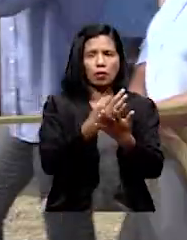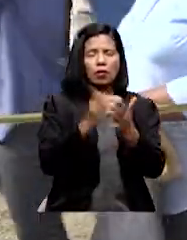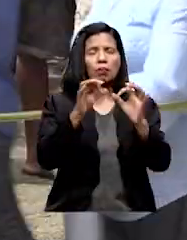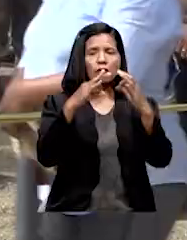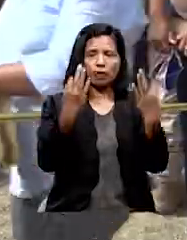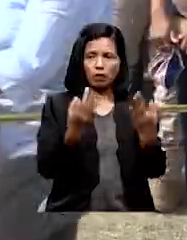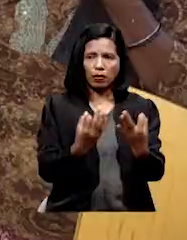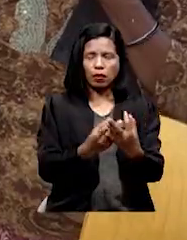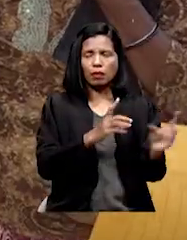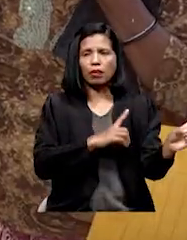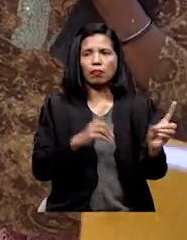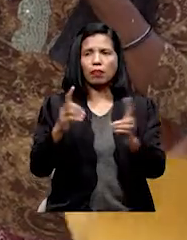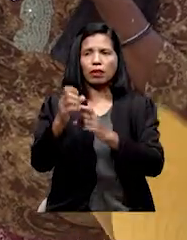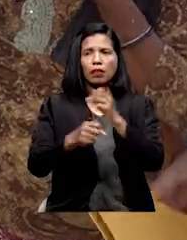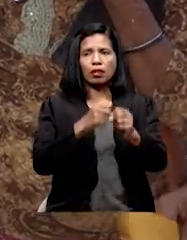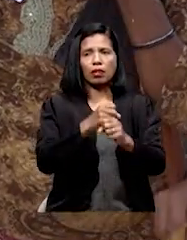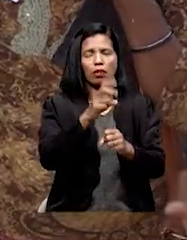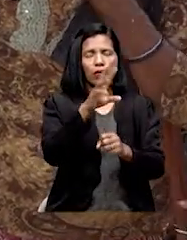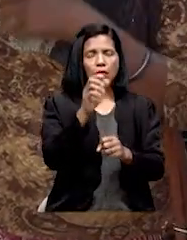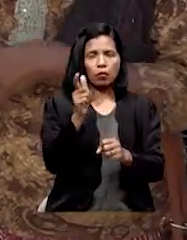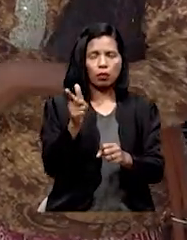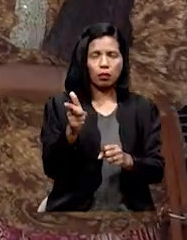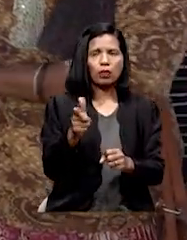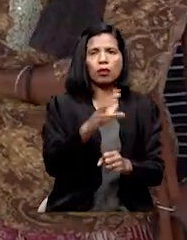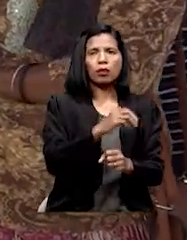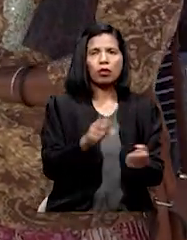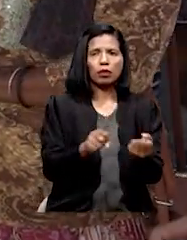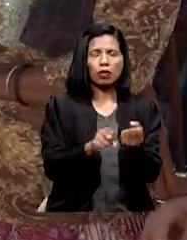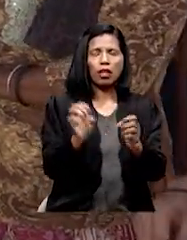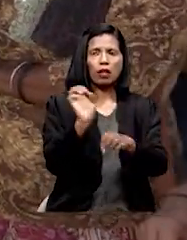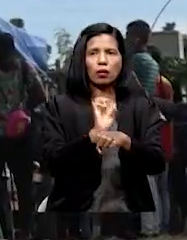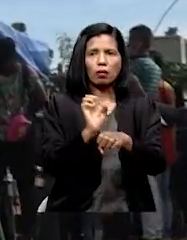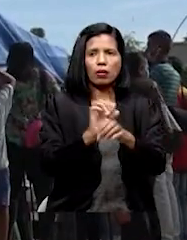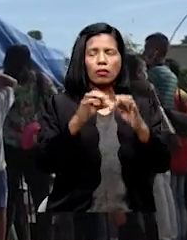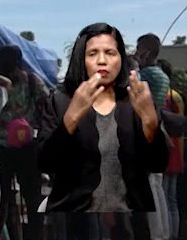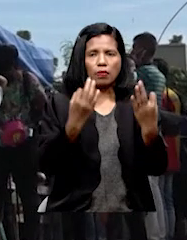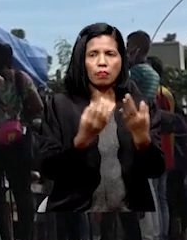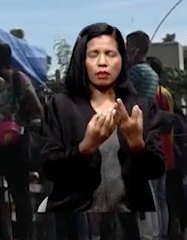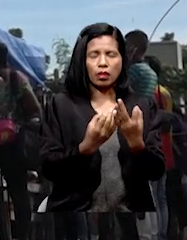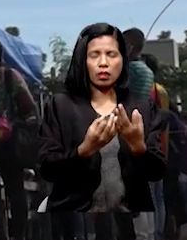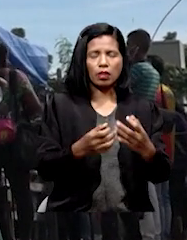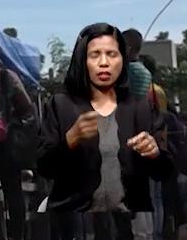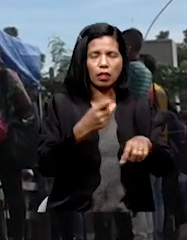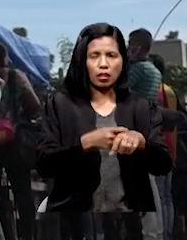né? Implementa e atinan Rihonroa Ruanulu, o de apoio economia família durante